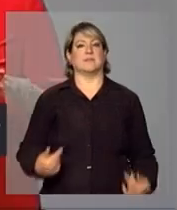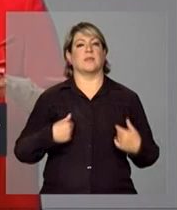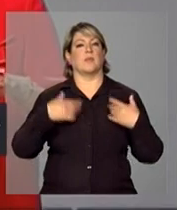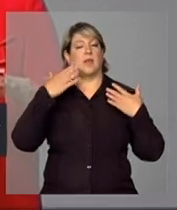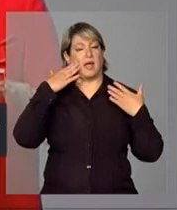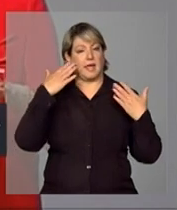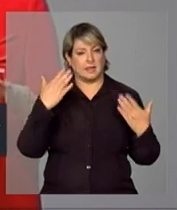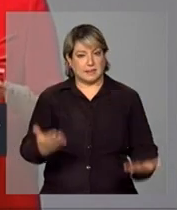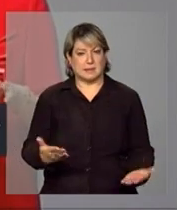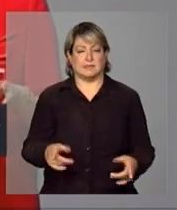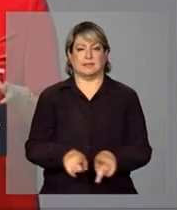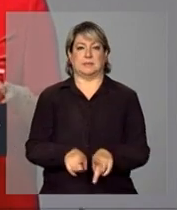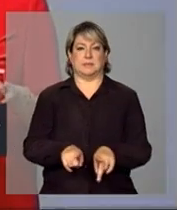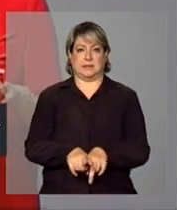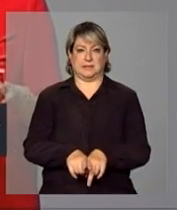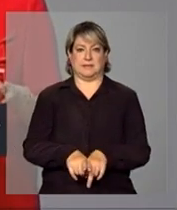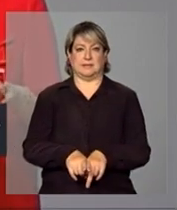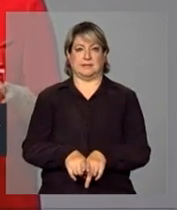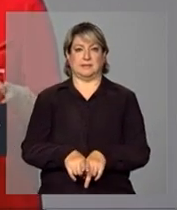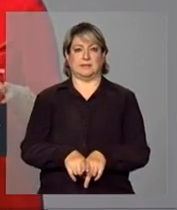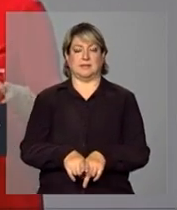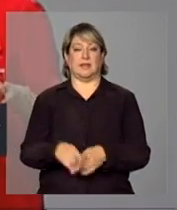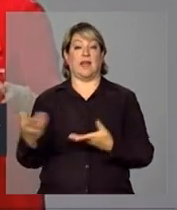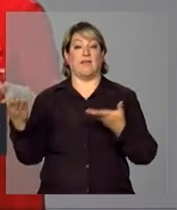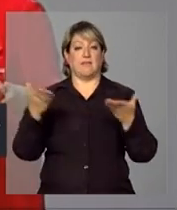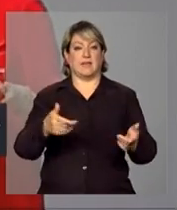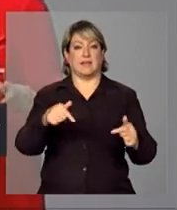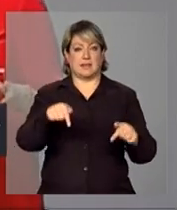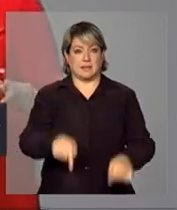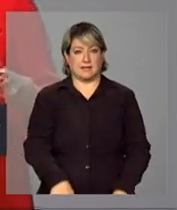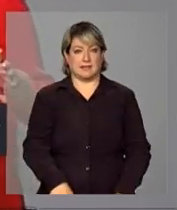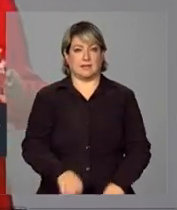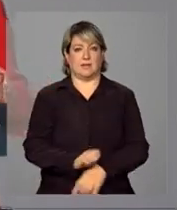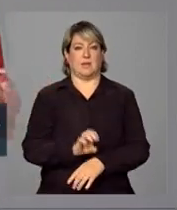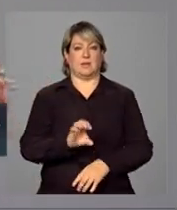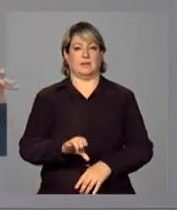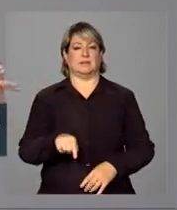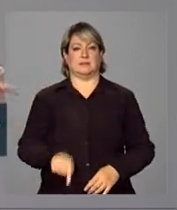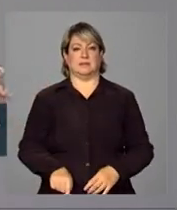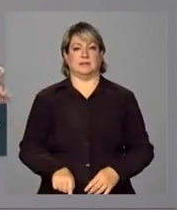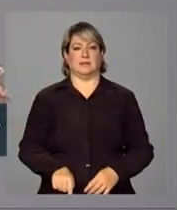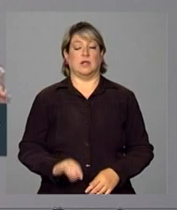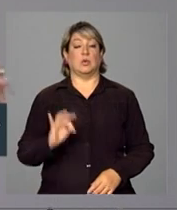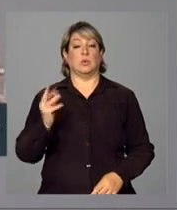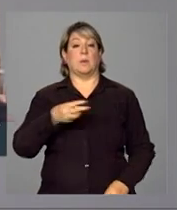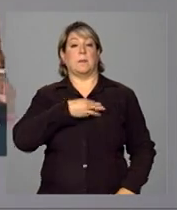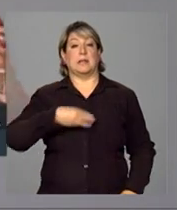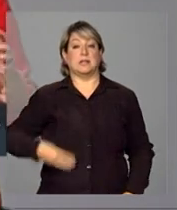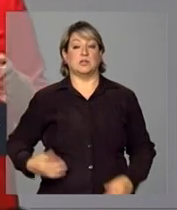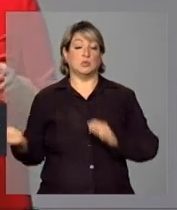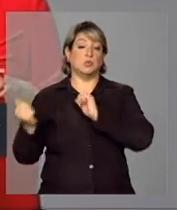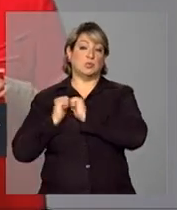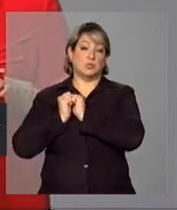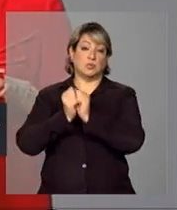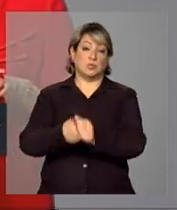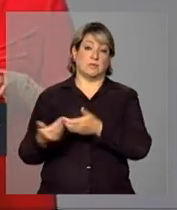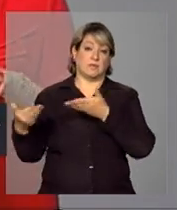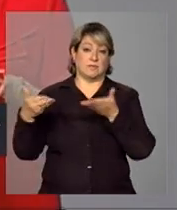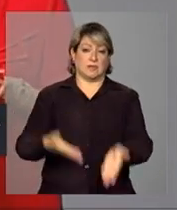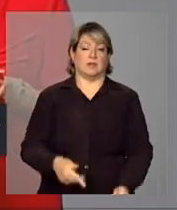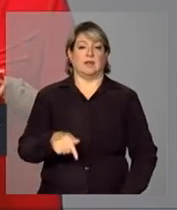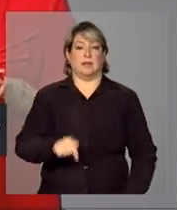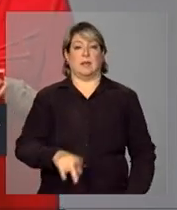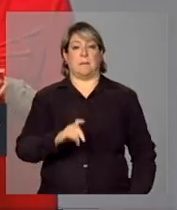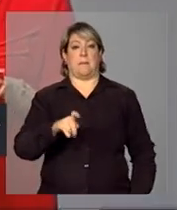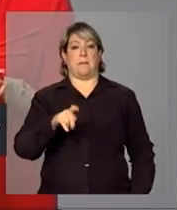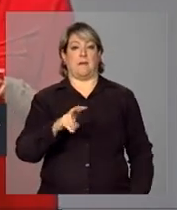Agradeço também a presença aqui no Estado dos ministros que me acompanham: